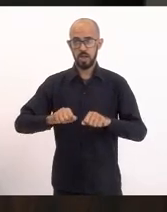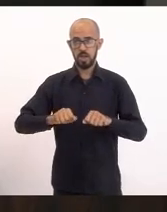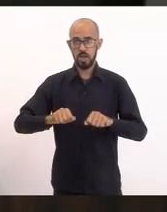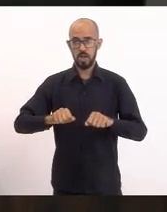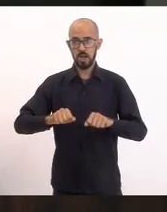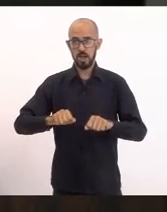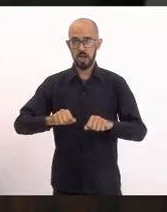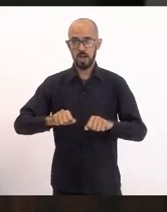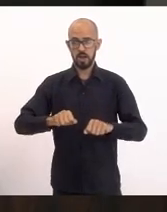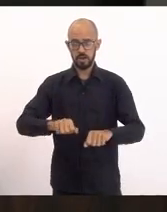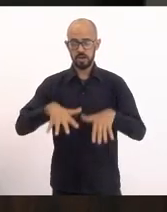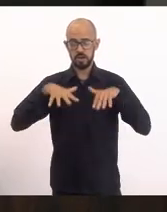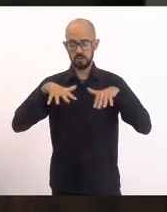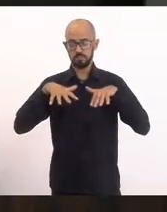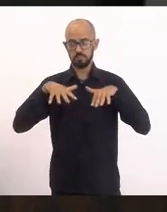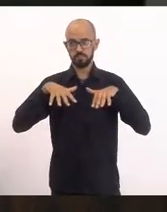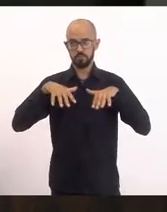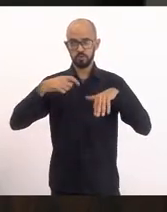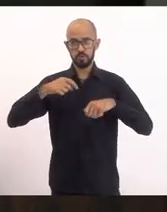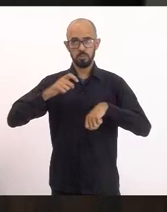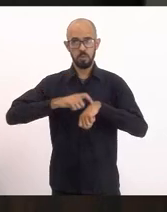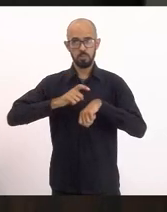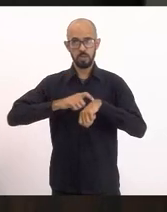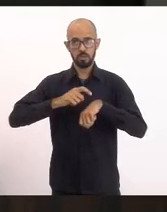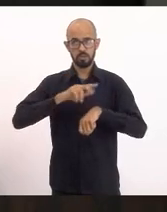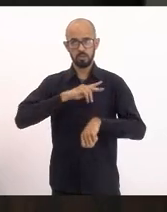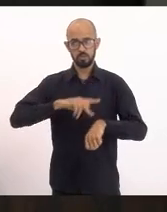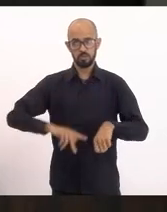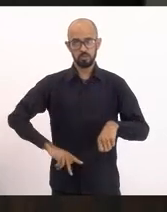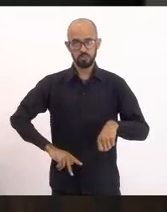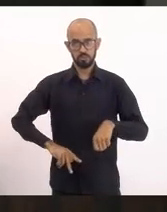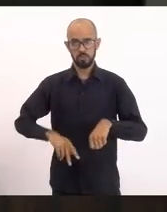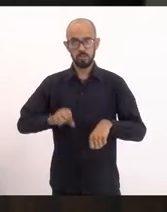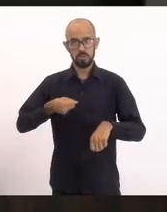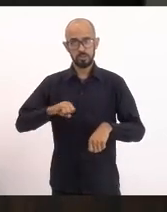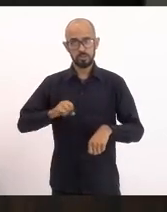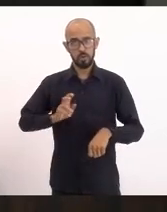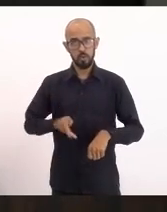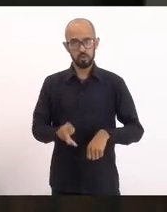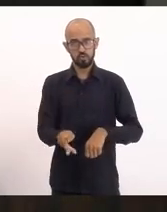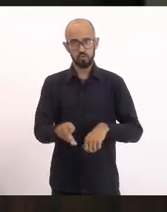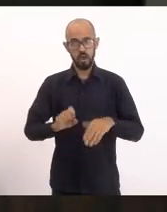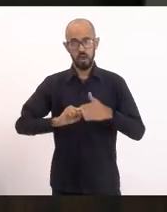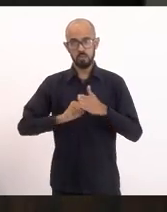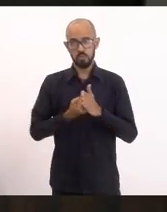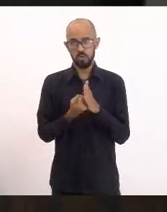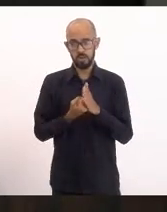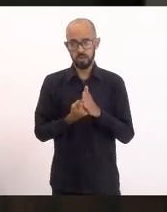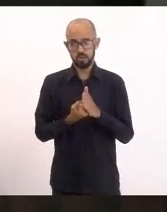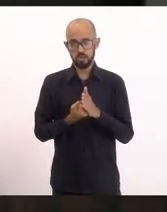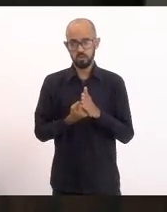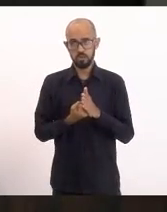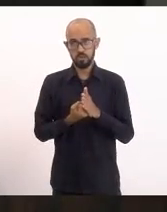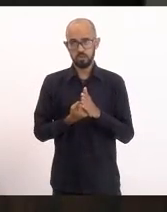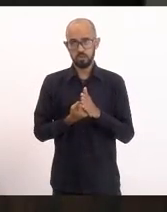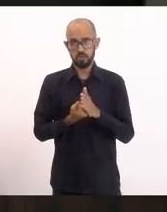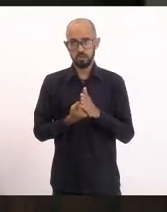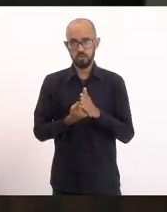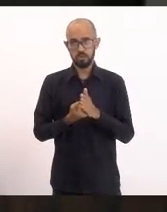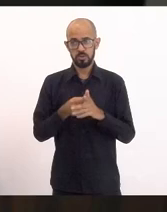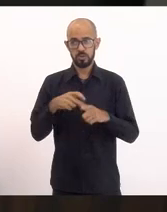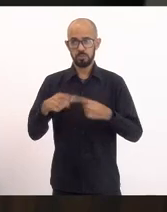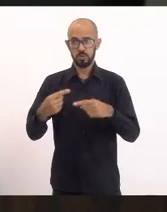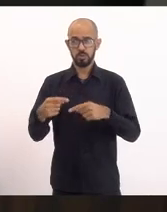casa. Mantendo um veto, se amanhã chegar uma medida aqui, uma mensagem tratando de